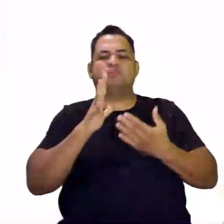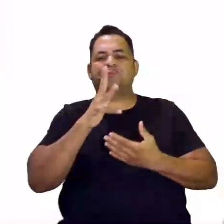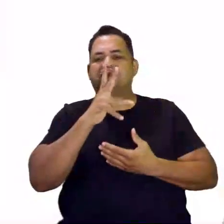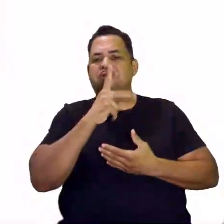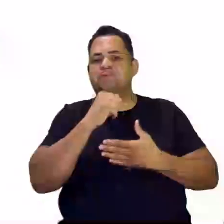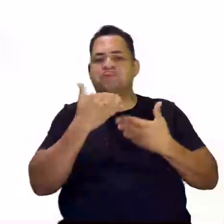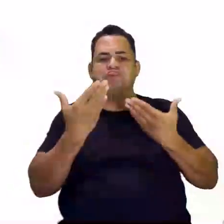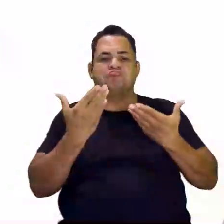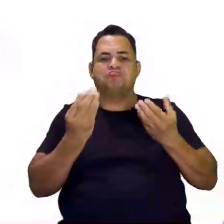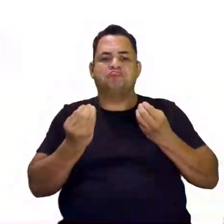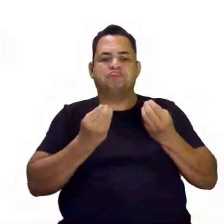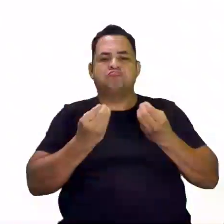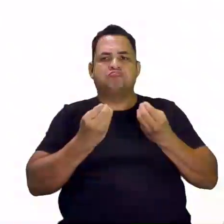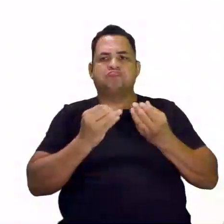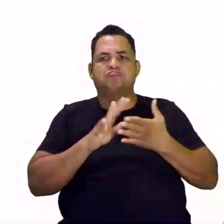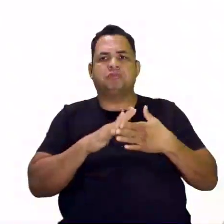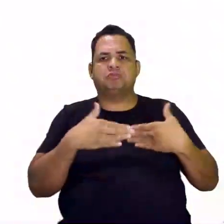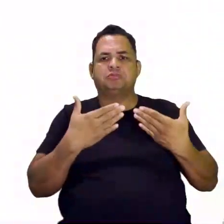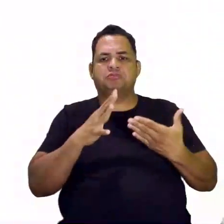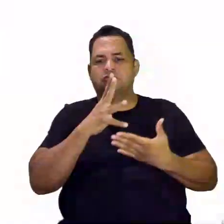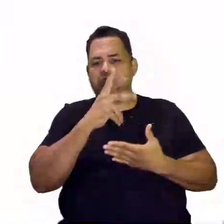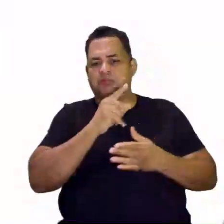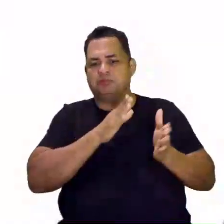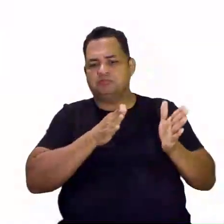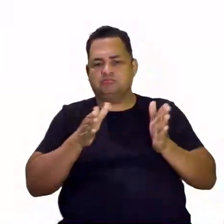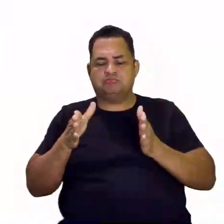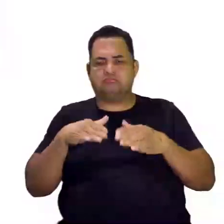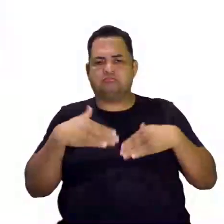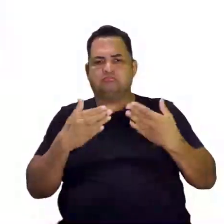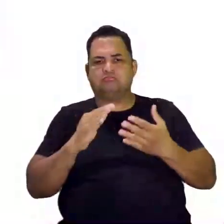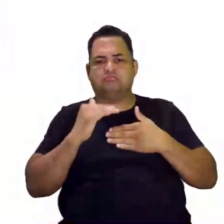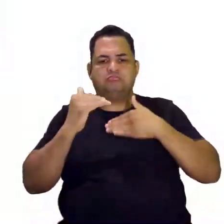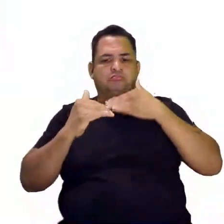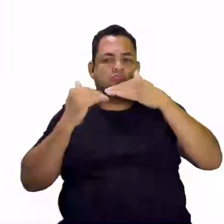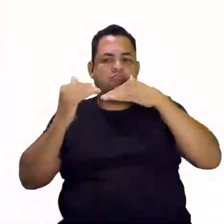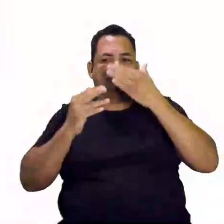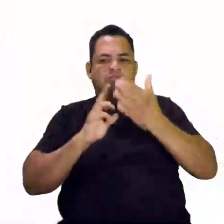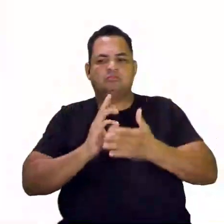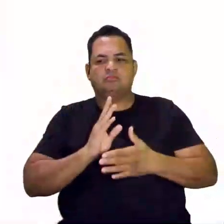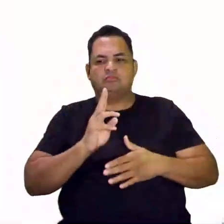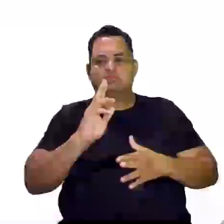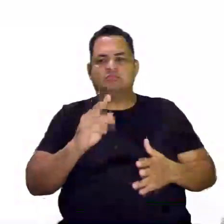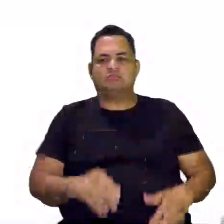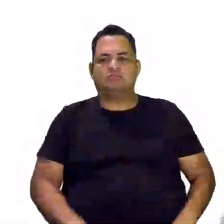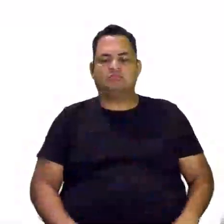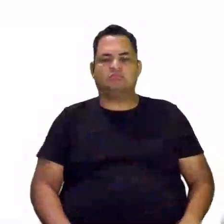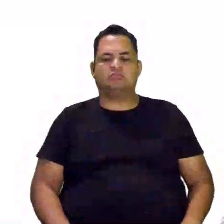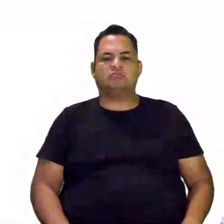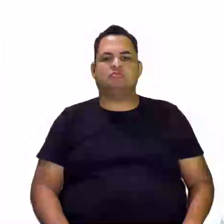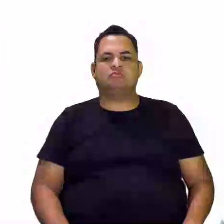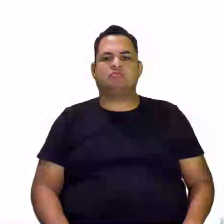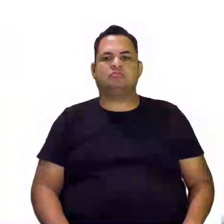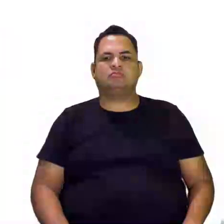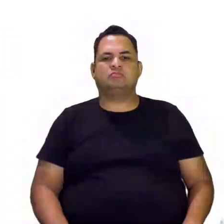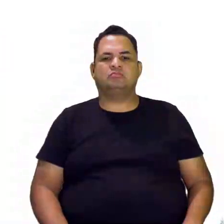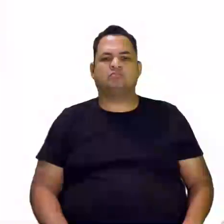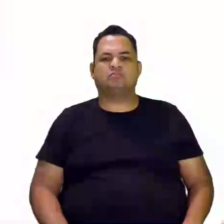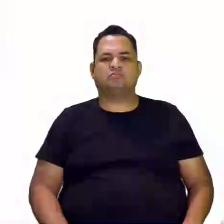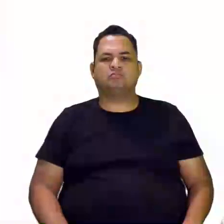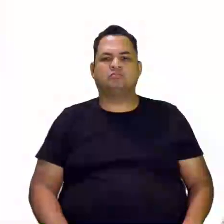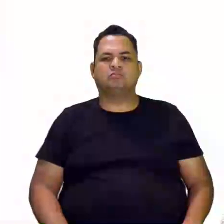ninguém tem como saber quanto tempo isso aconteceu, mas é um processo evolutivo, né? Tá? E aí,